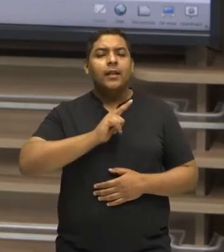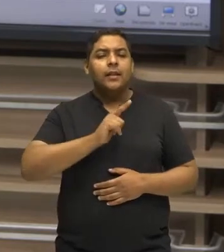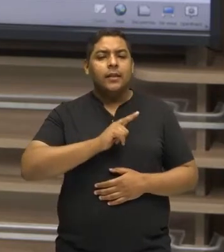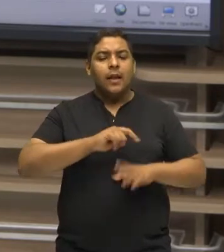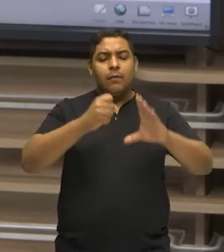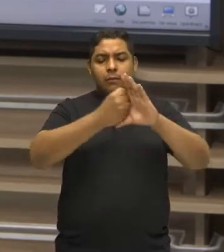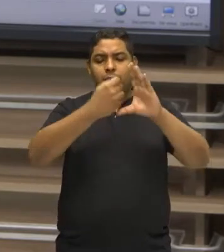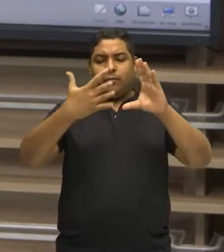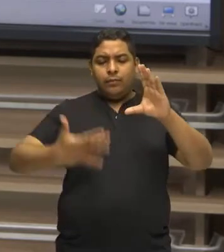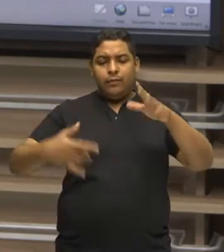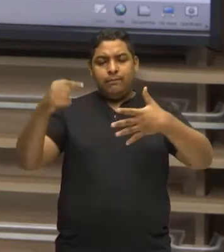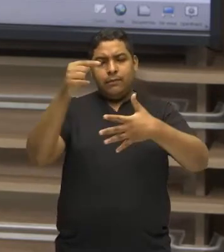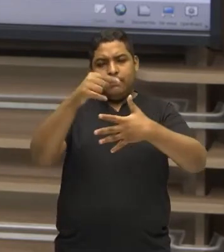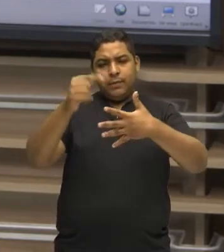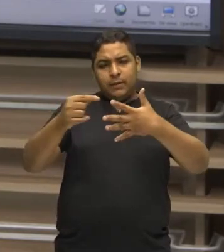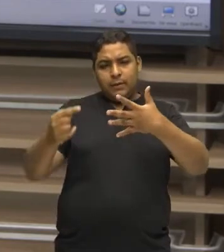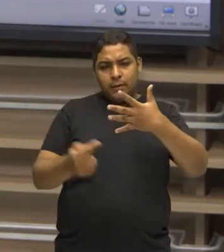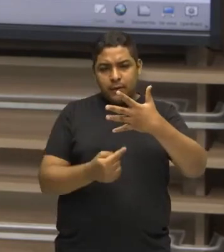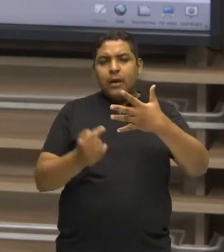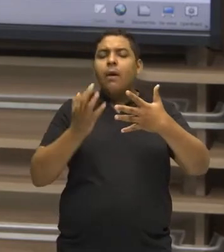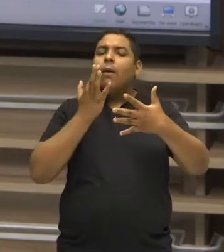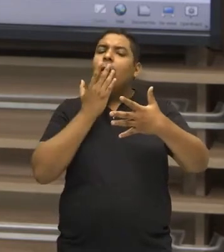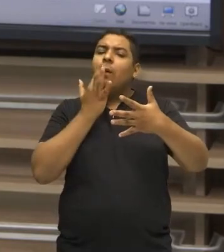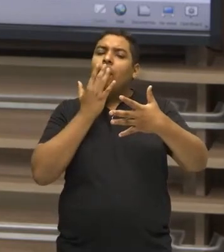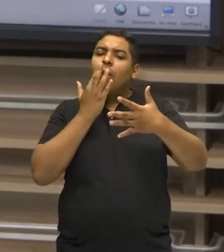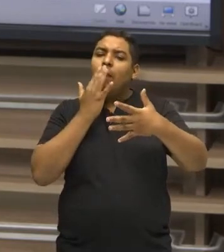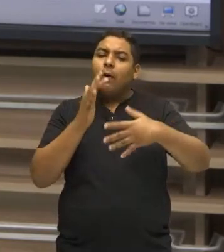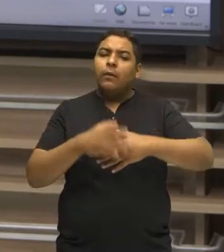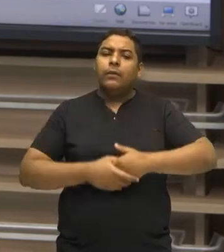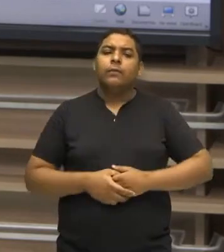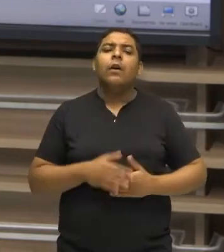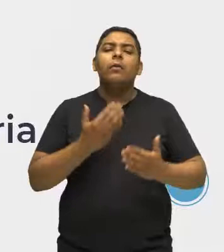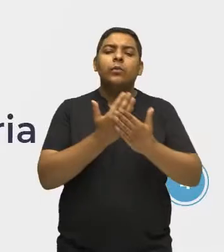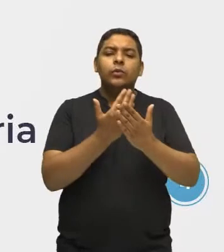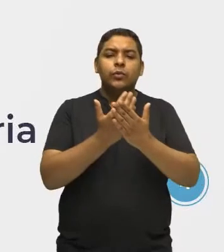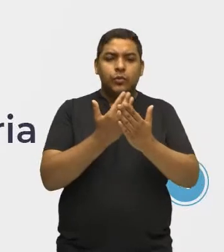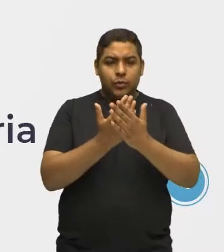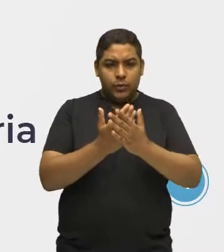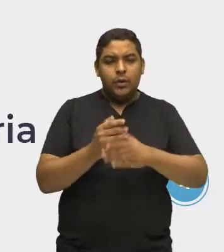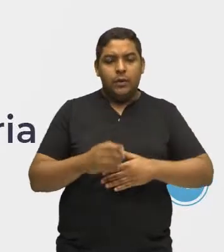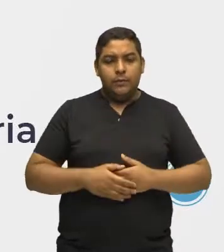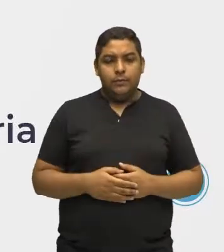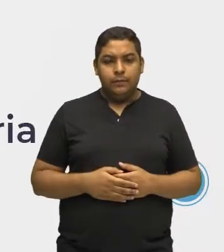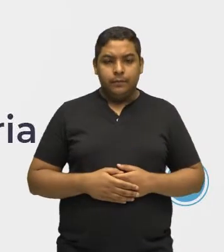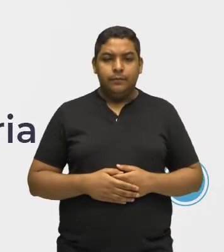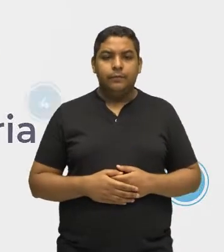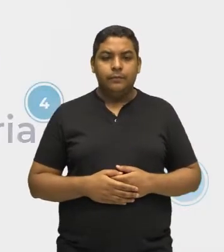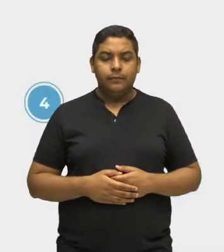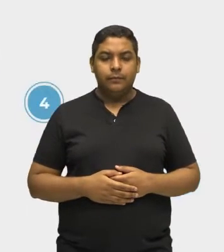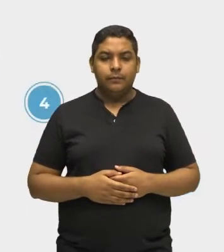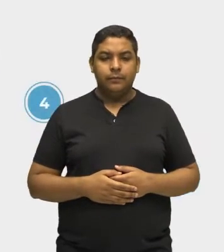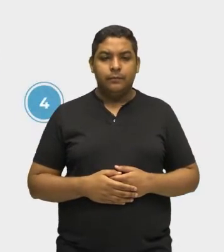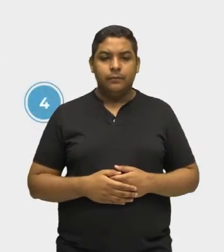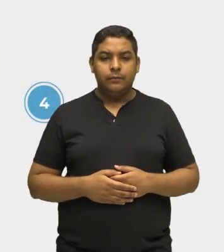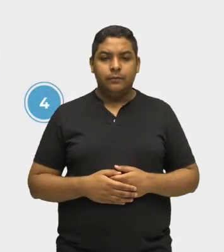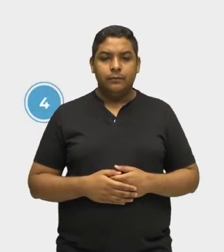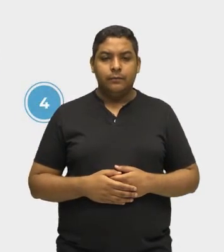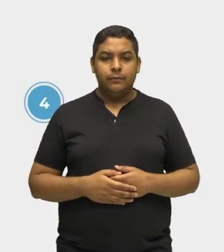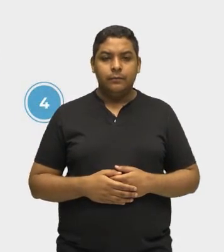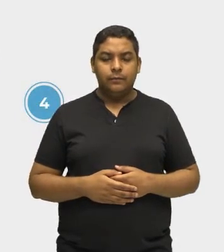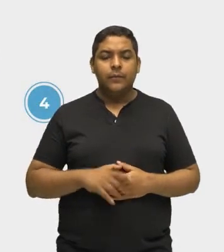classificação de cores. Então, vamos estudar um pouquinho essa classificação das cores. Então, de